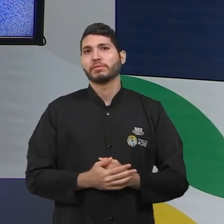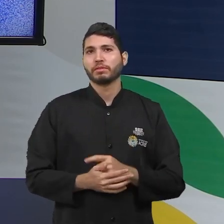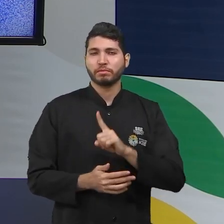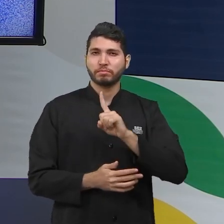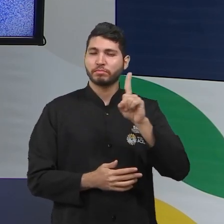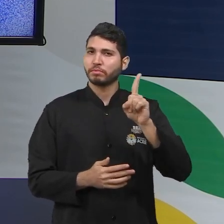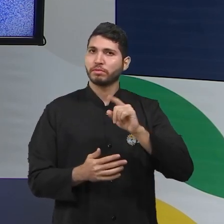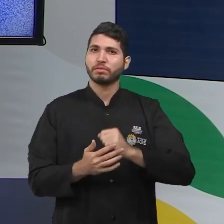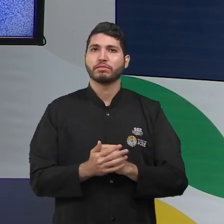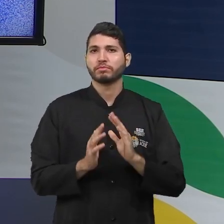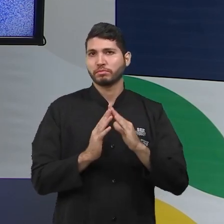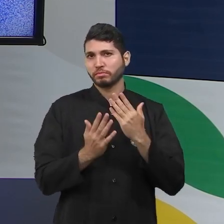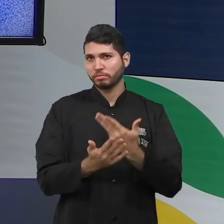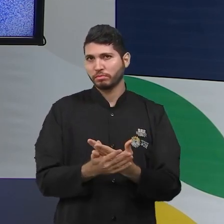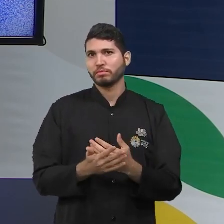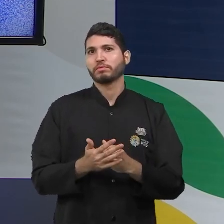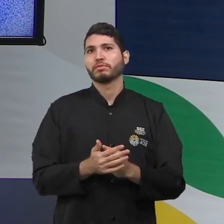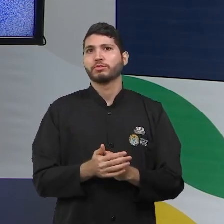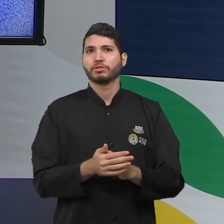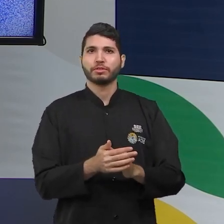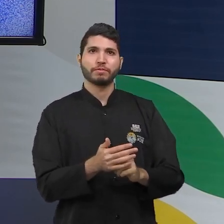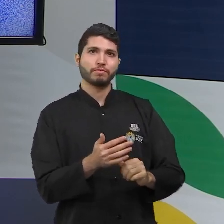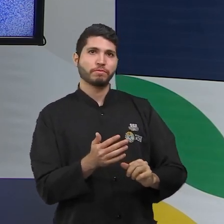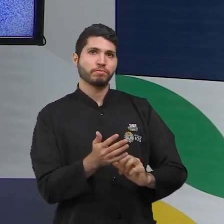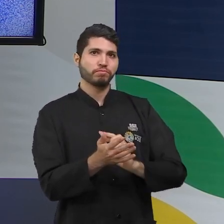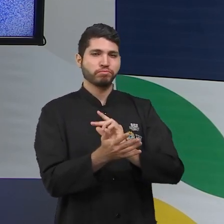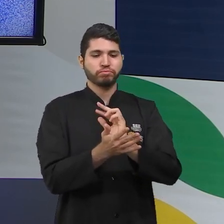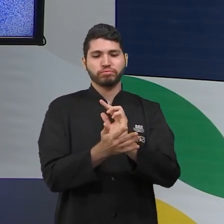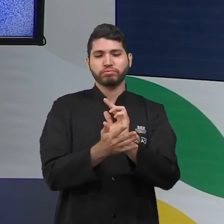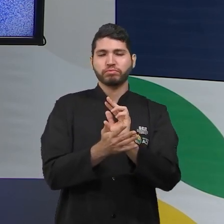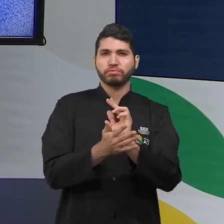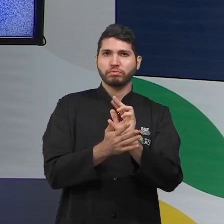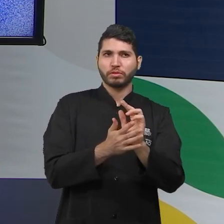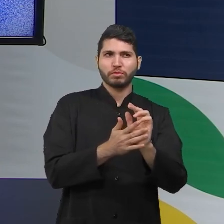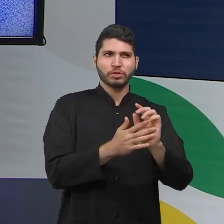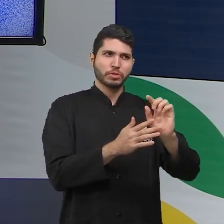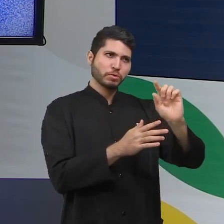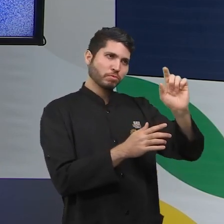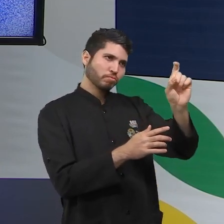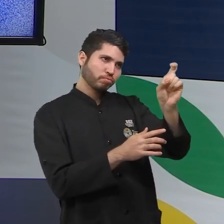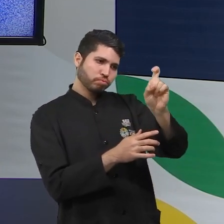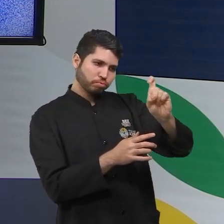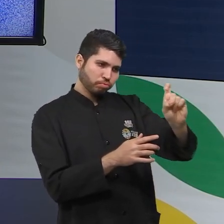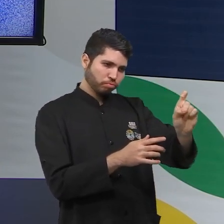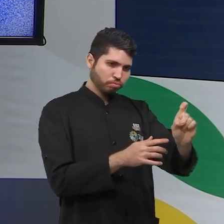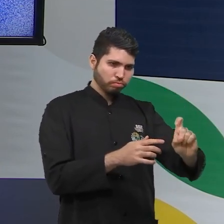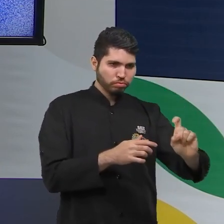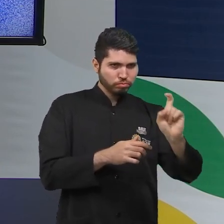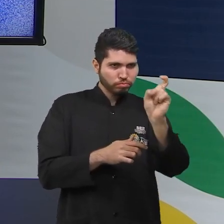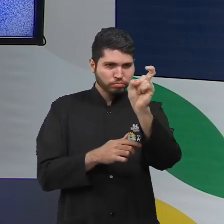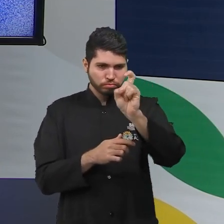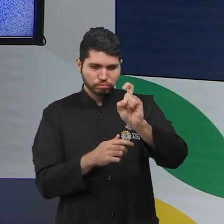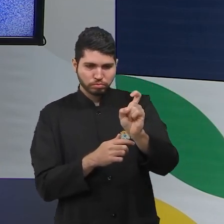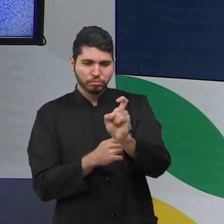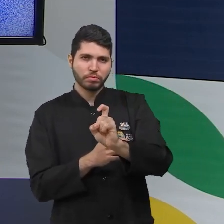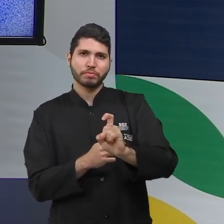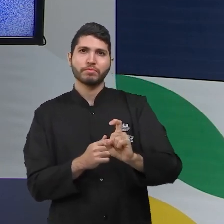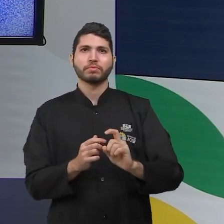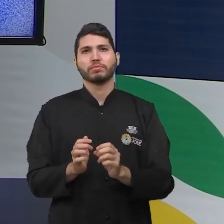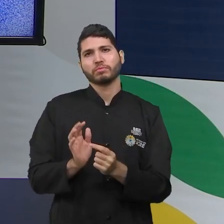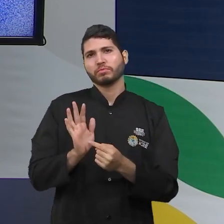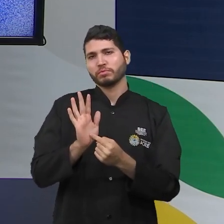todo um muro cheio de significados e eles sempre remetem à nossa identidade, né? Traz